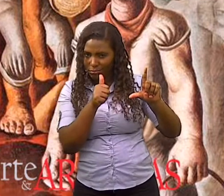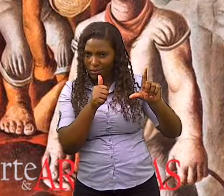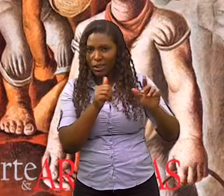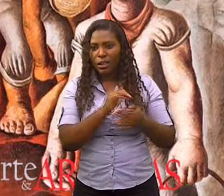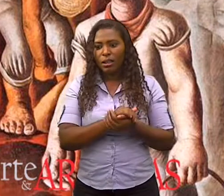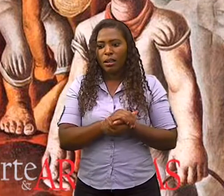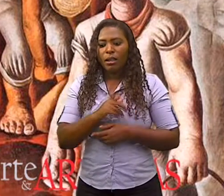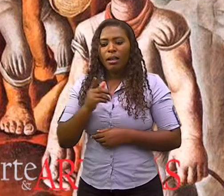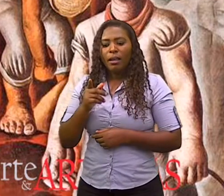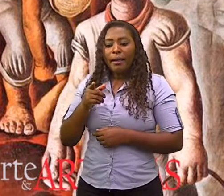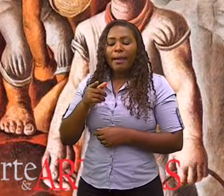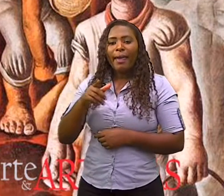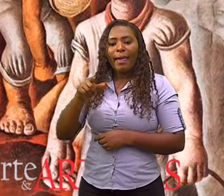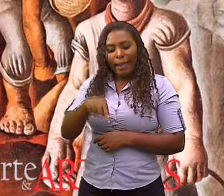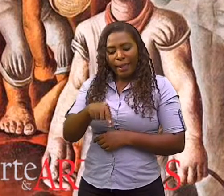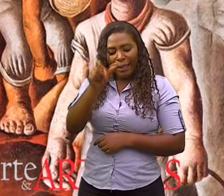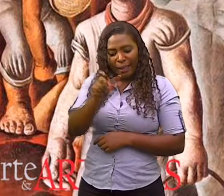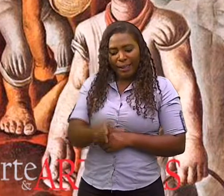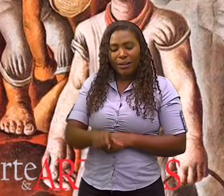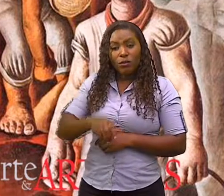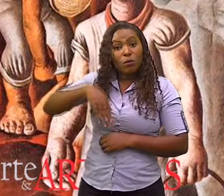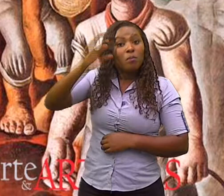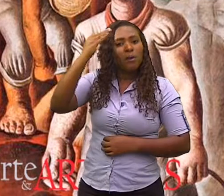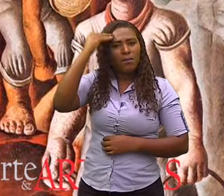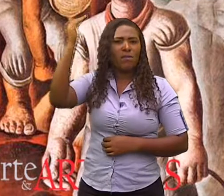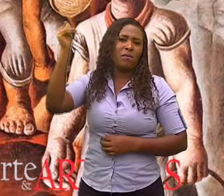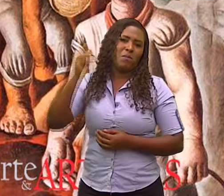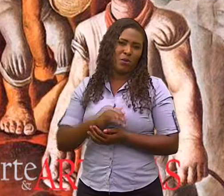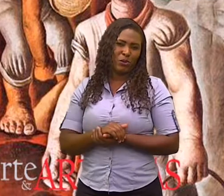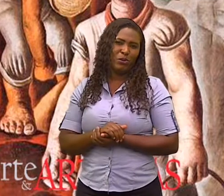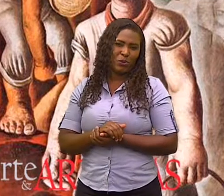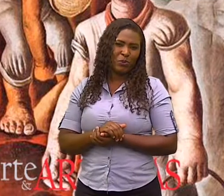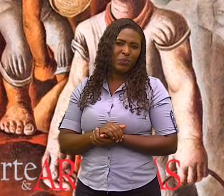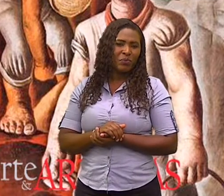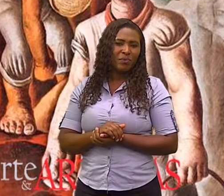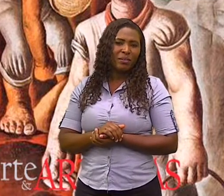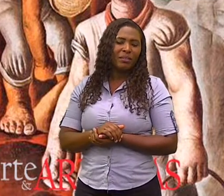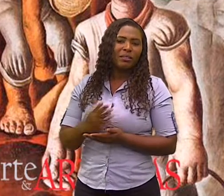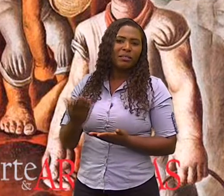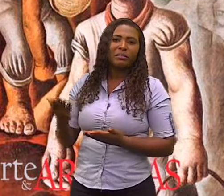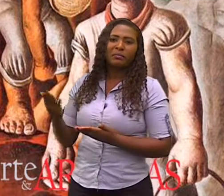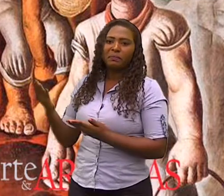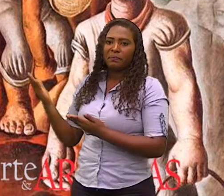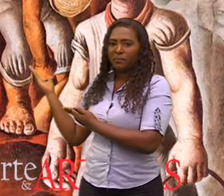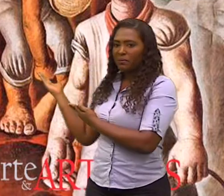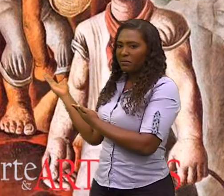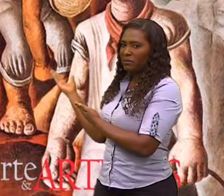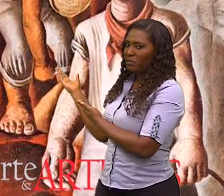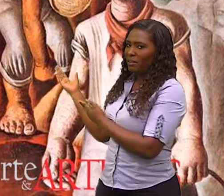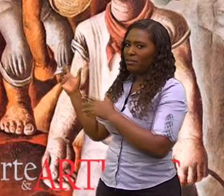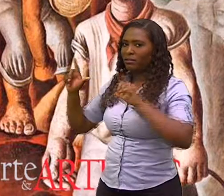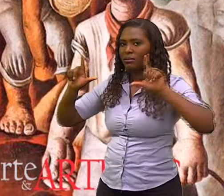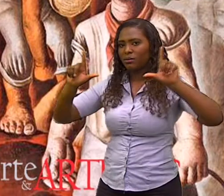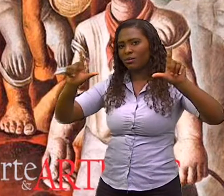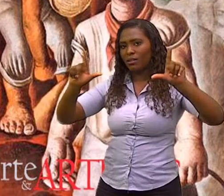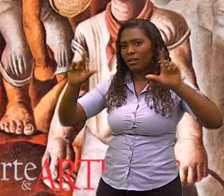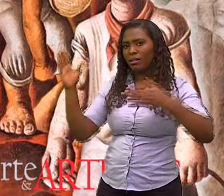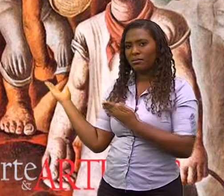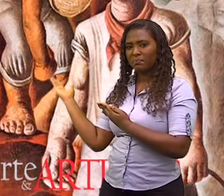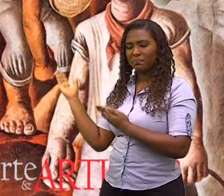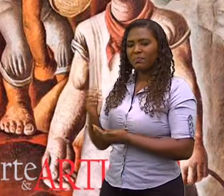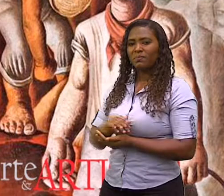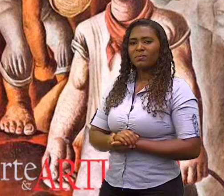Universidade Museu em Nova York. Olha só, observem esse quadro